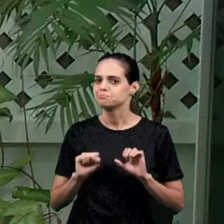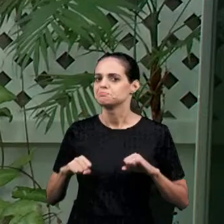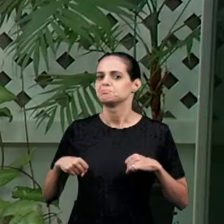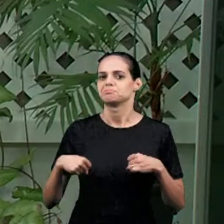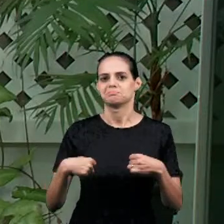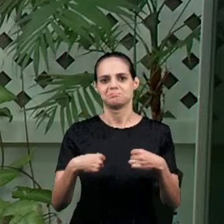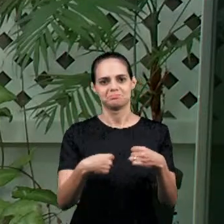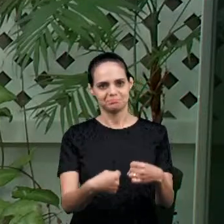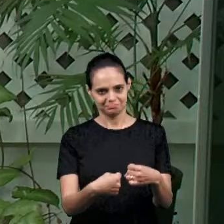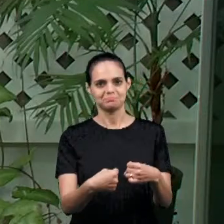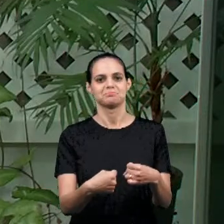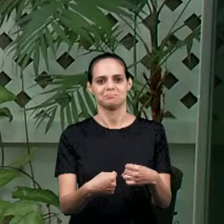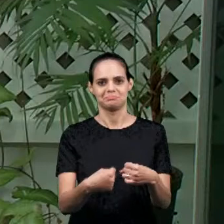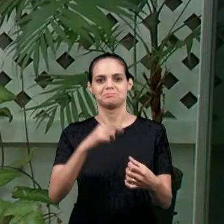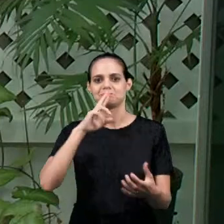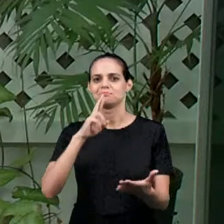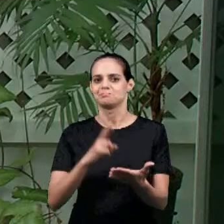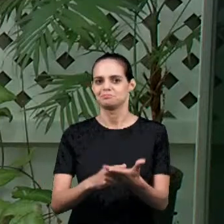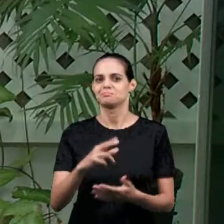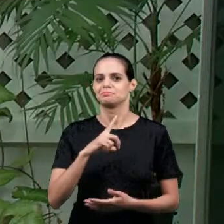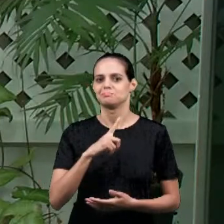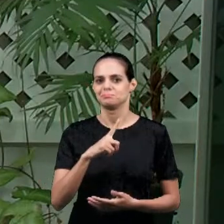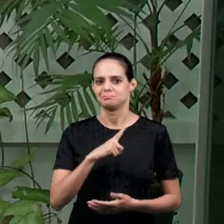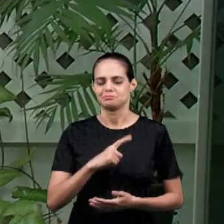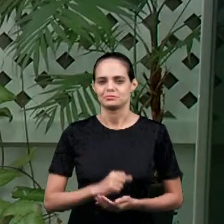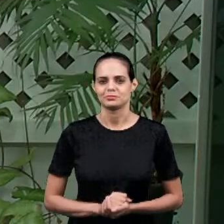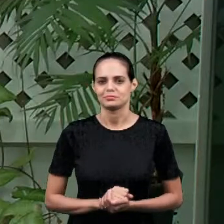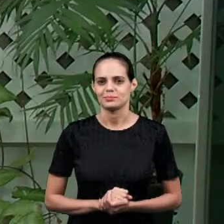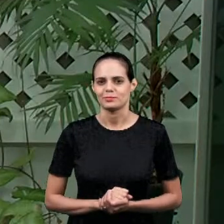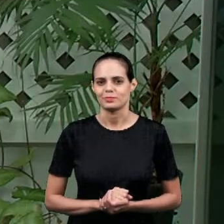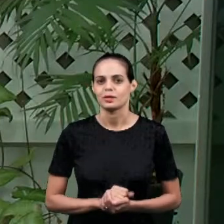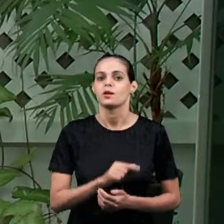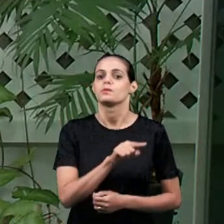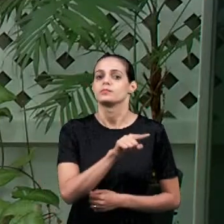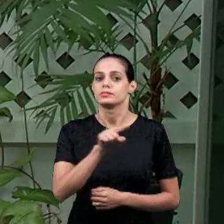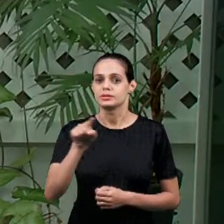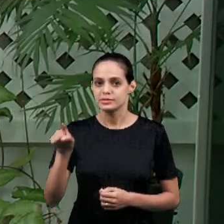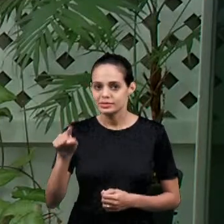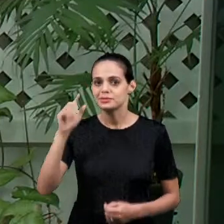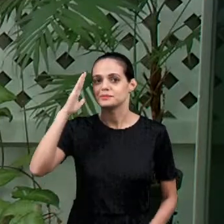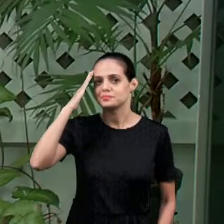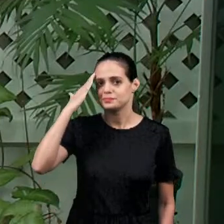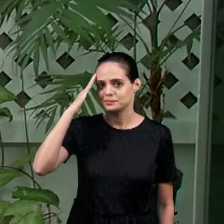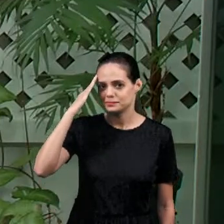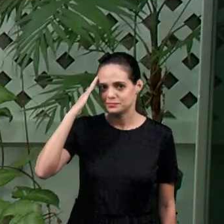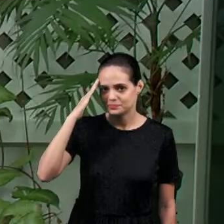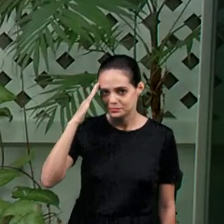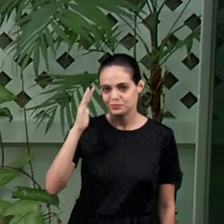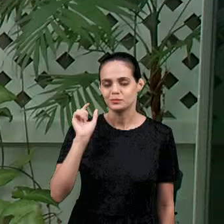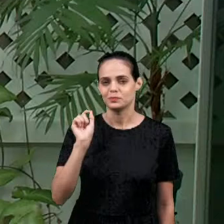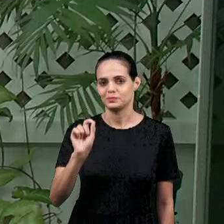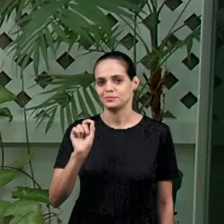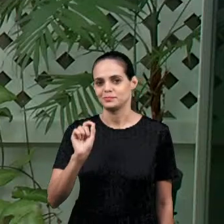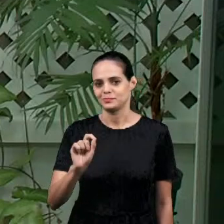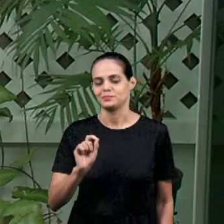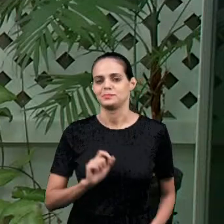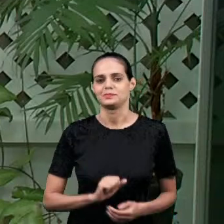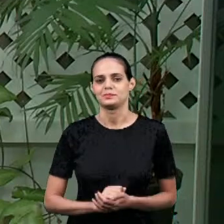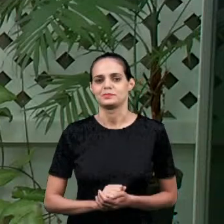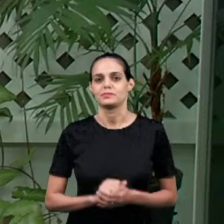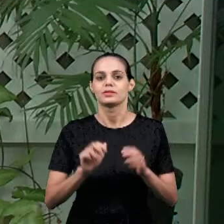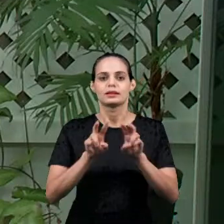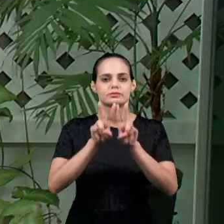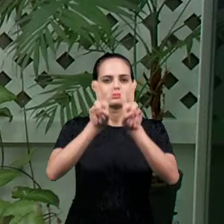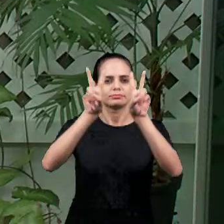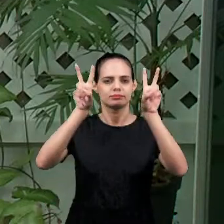fazendo aqui. É claro, e os irmãos vão entender, de que quando nós estamos trazendo os assuntos aqui